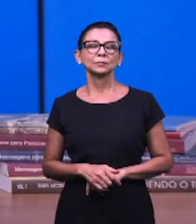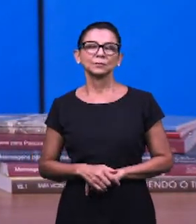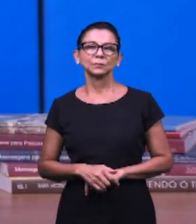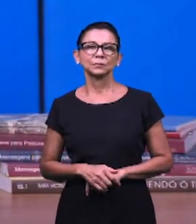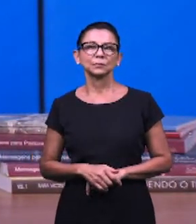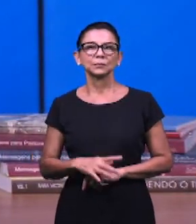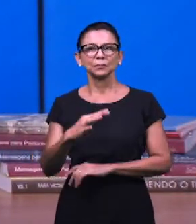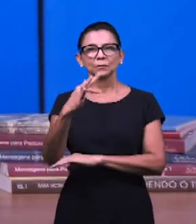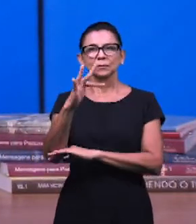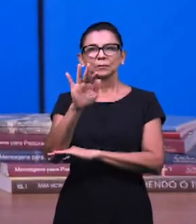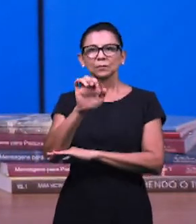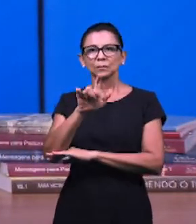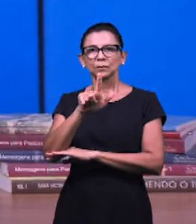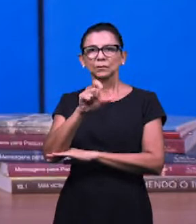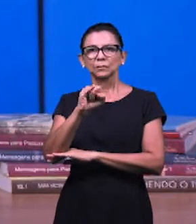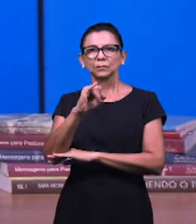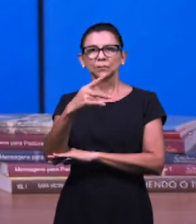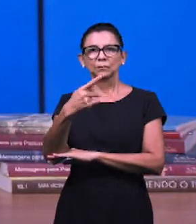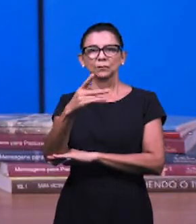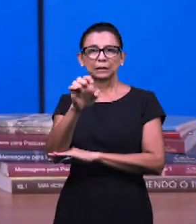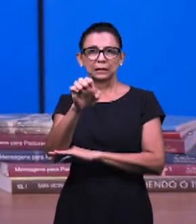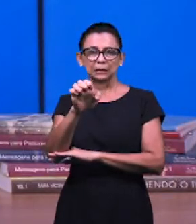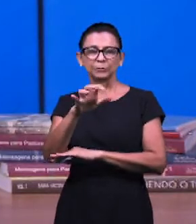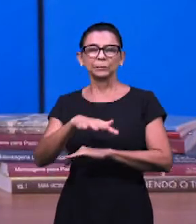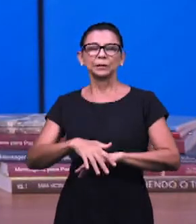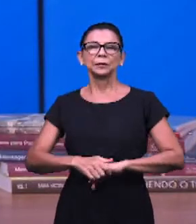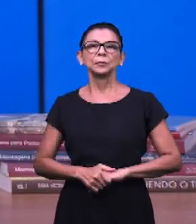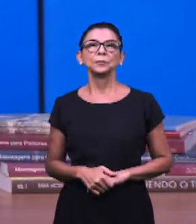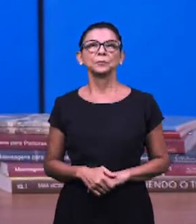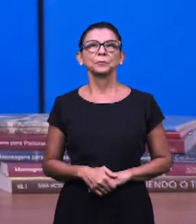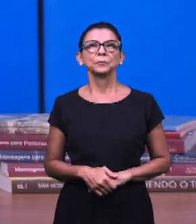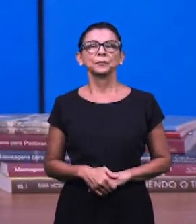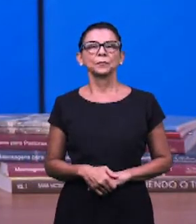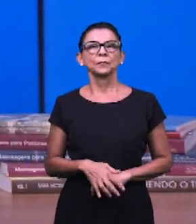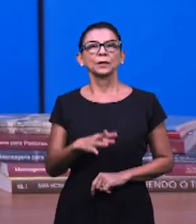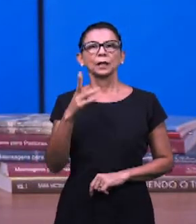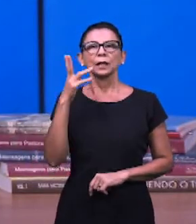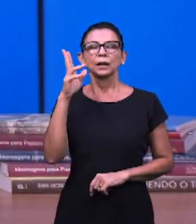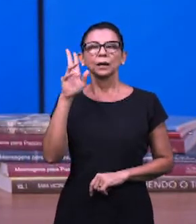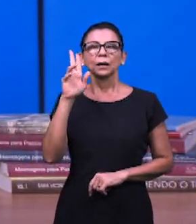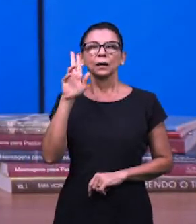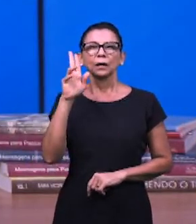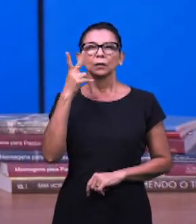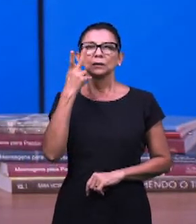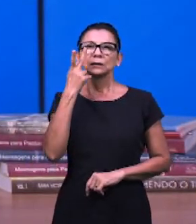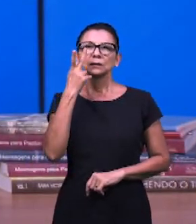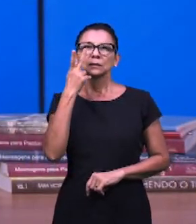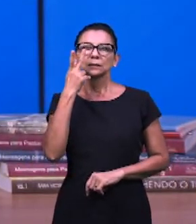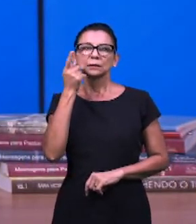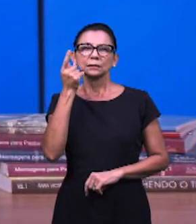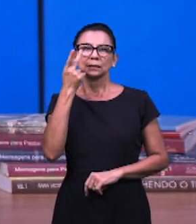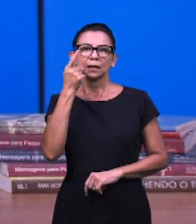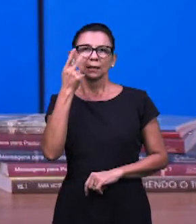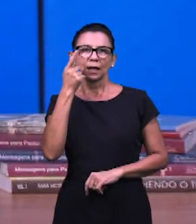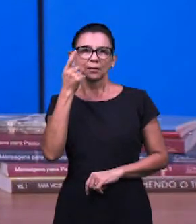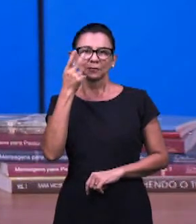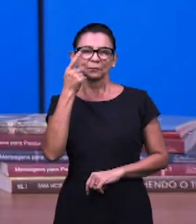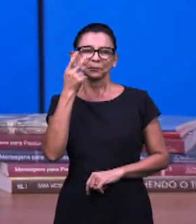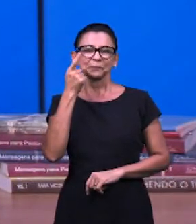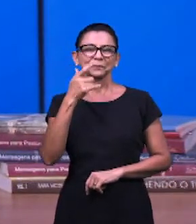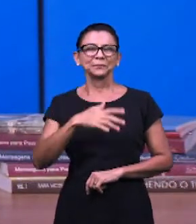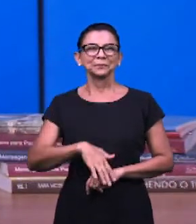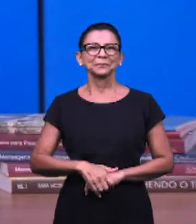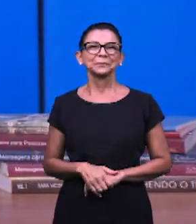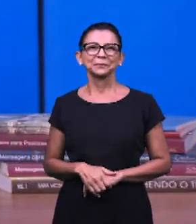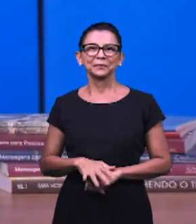Ricardo. Ele é da nossa igreja lá em Fortaleza. O Felipe Ricardo, ali no estado do Ceará, ele faz parte também do